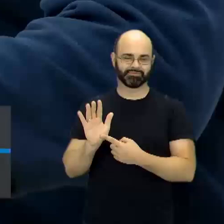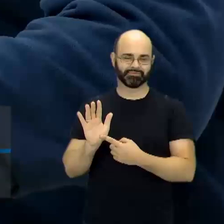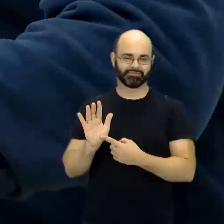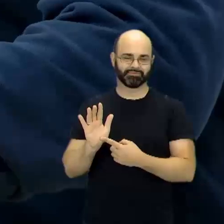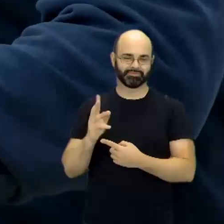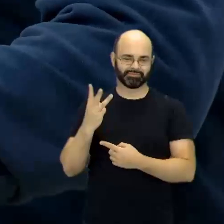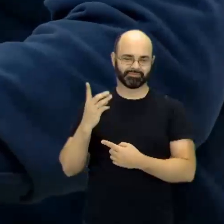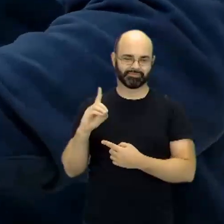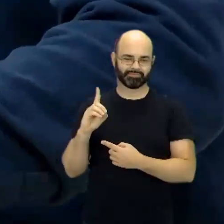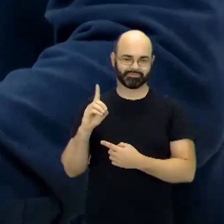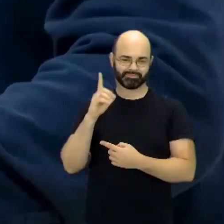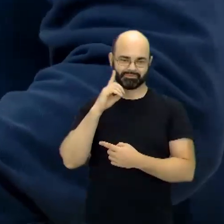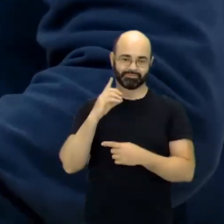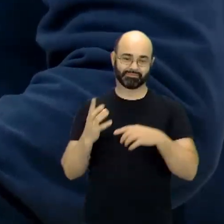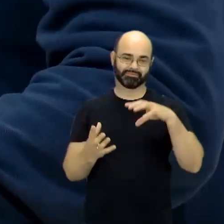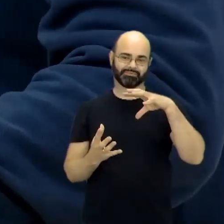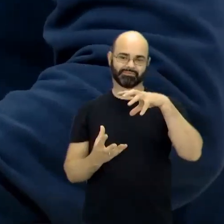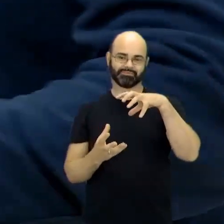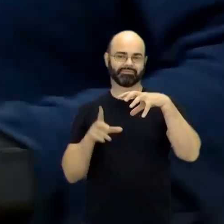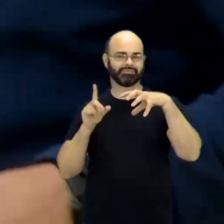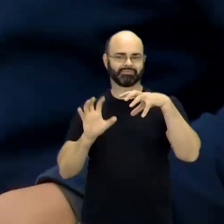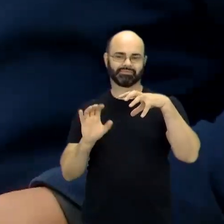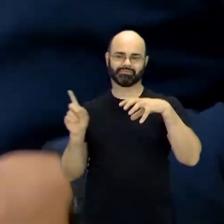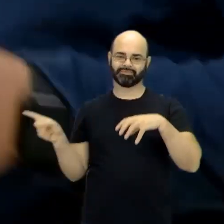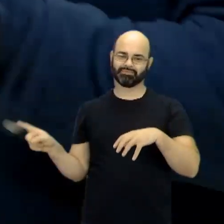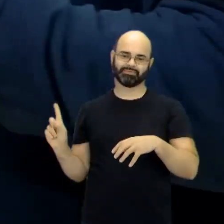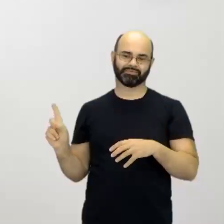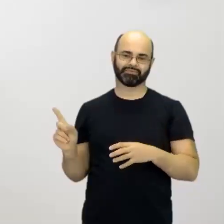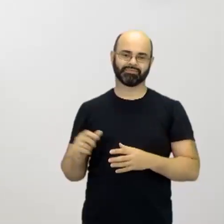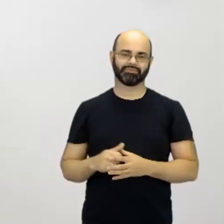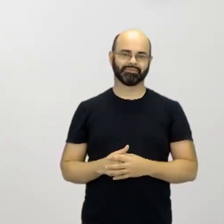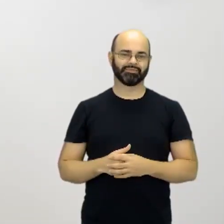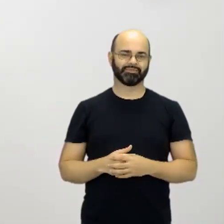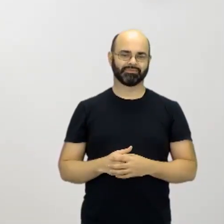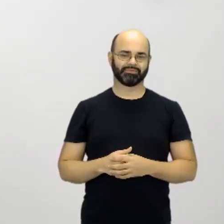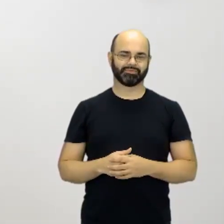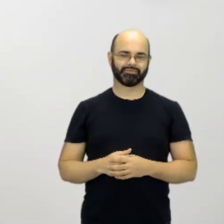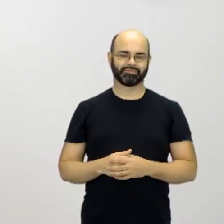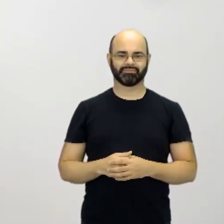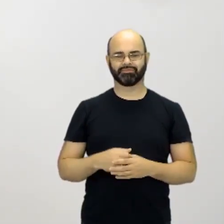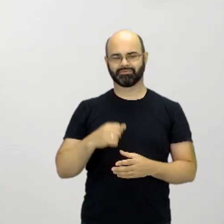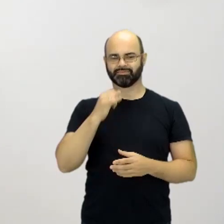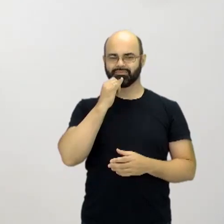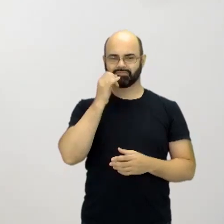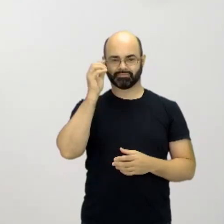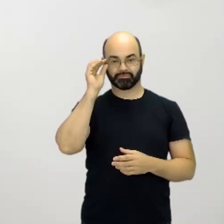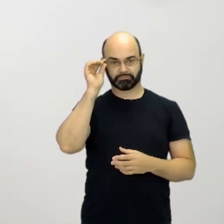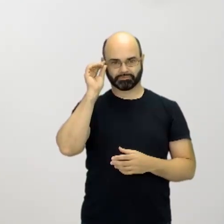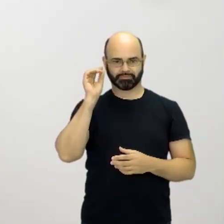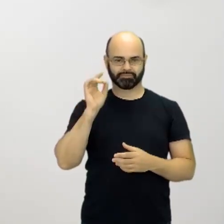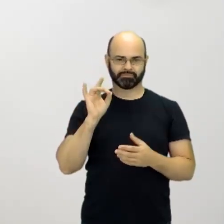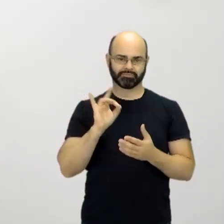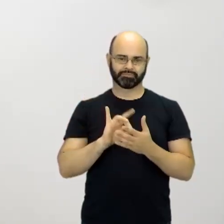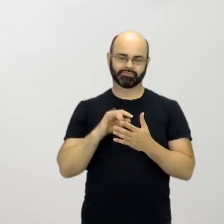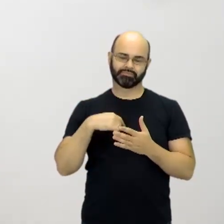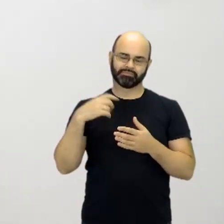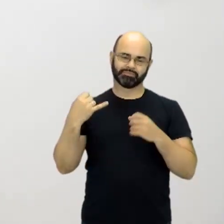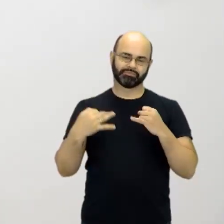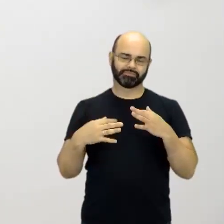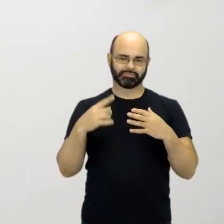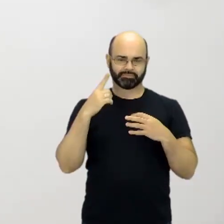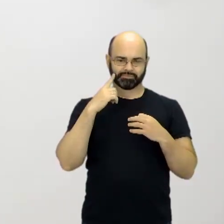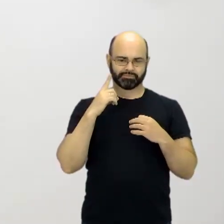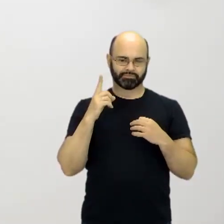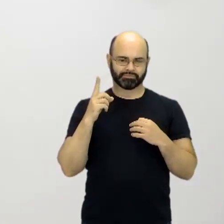tridimensional também né a terra não é assim né isso aqui não é nada é uma modelagem de alguma coisa que falar em na aula